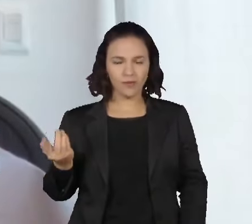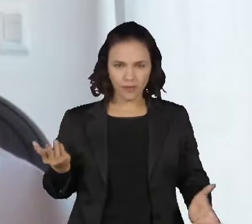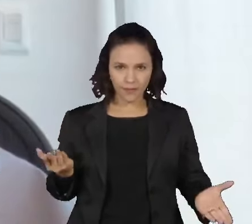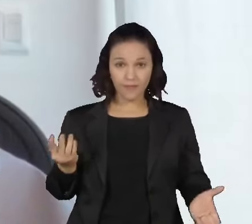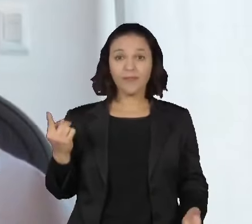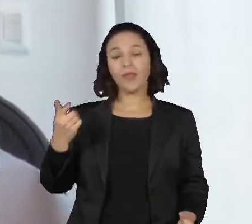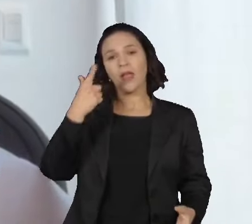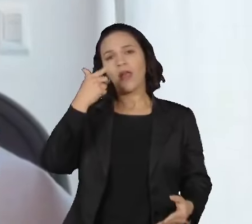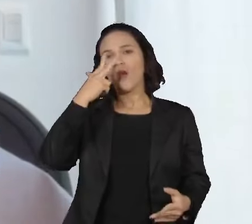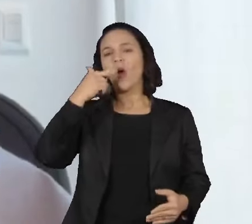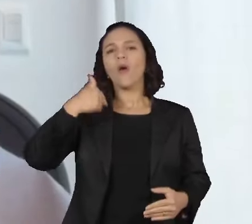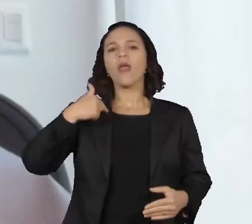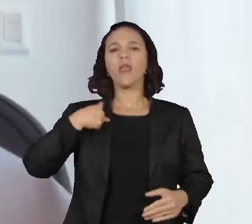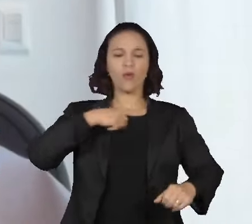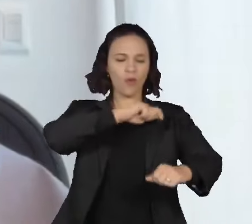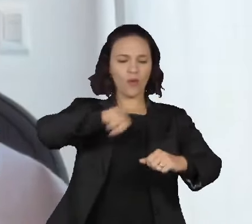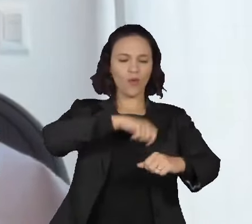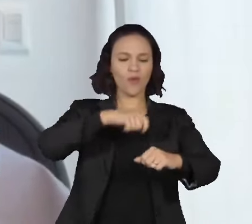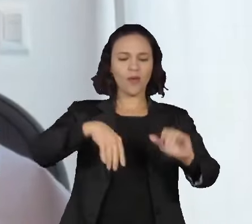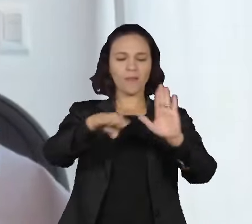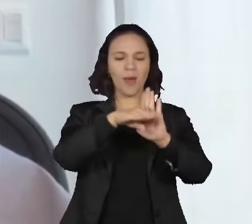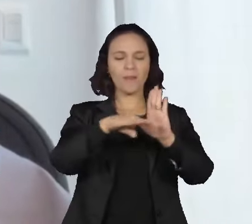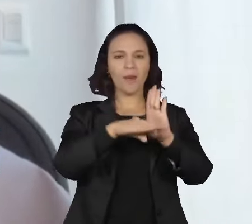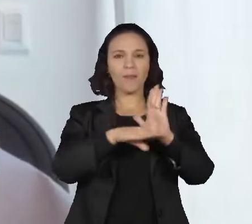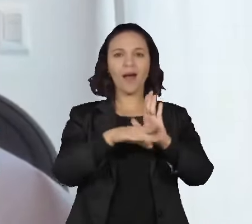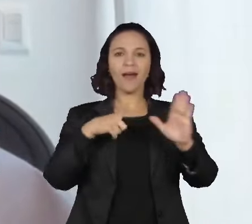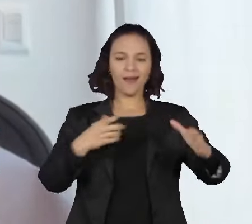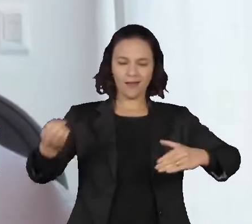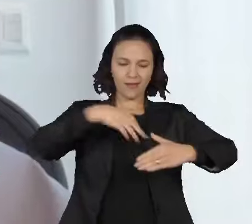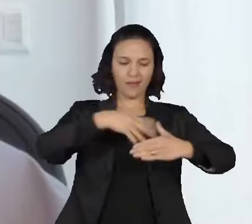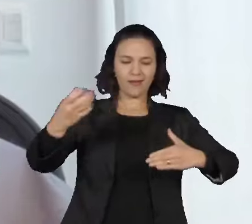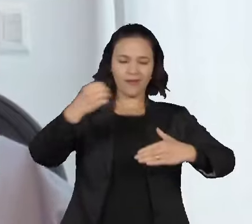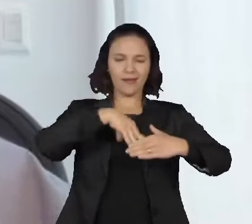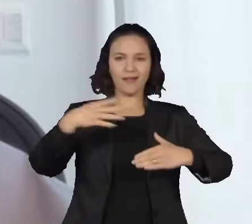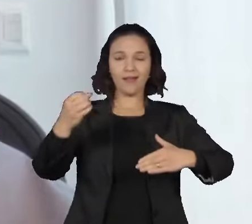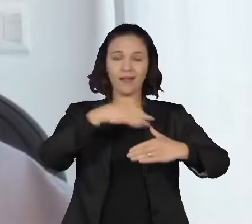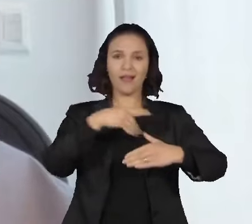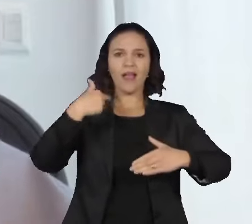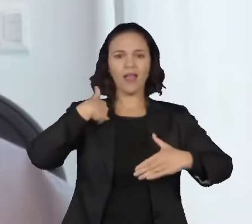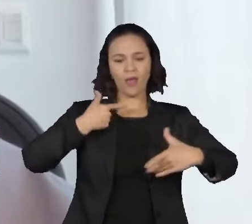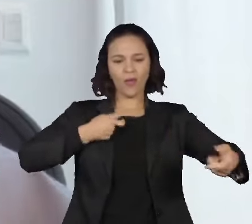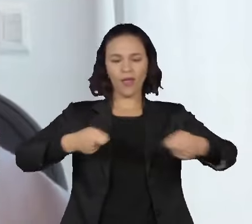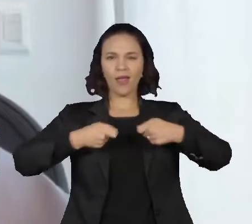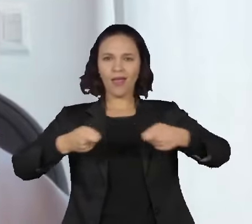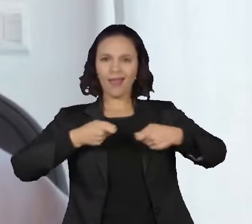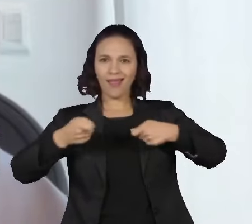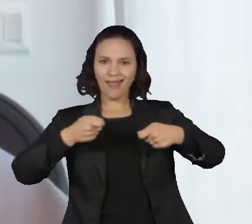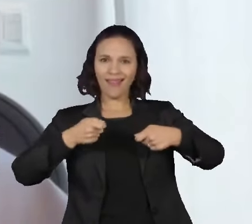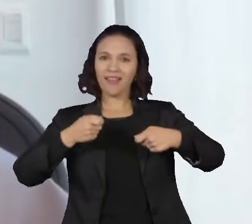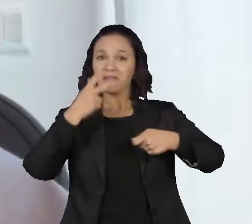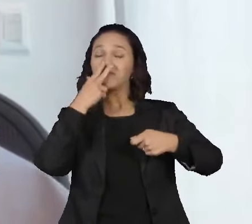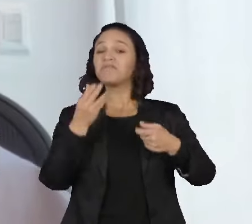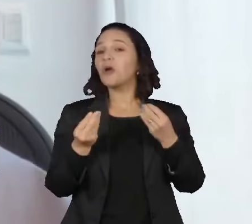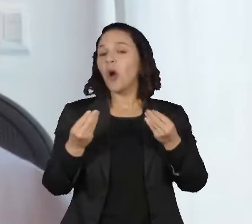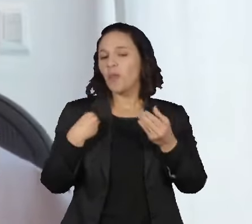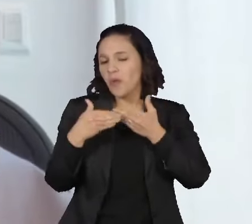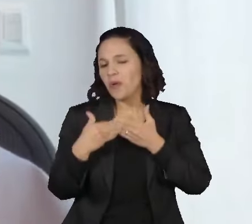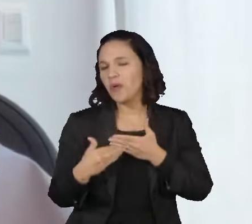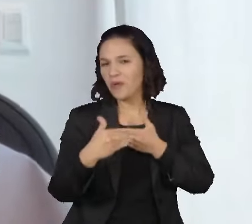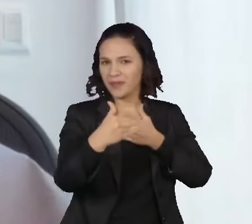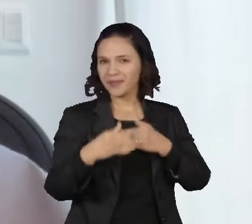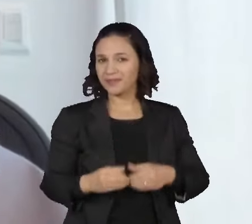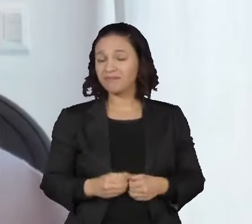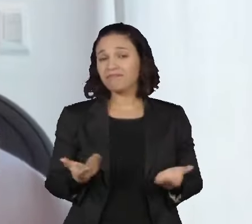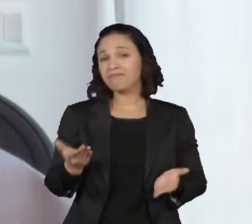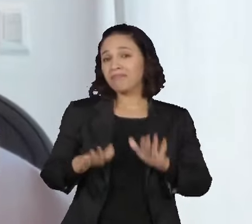os nossos chefs, né? O DNA são os ingredientes. E a gente aqui é que faz aquela receita. Então,